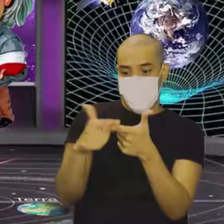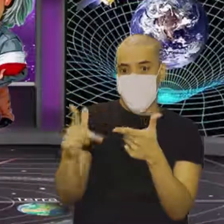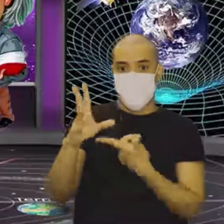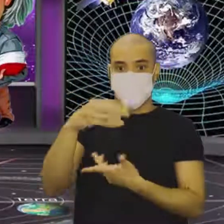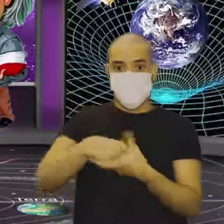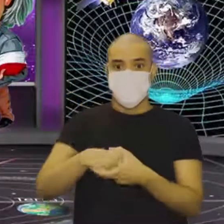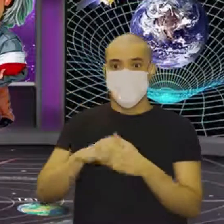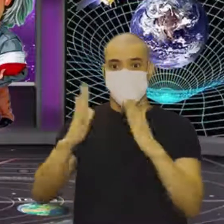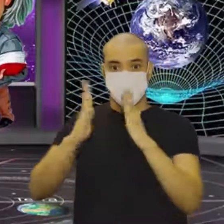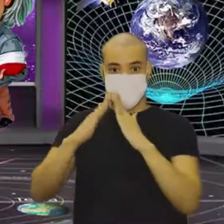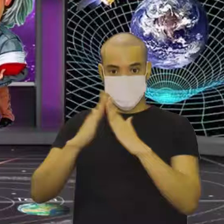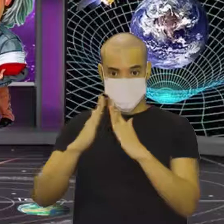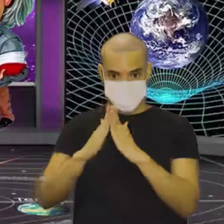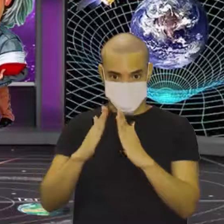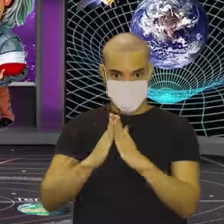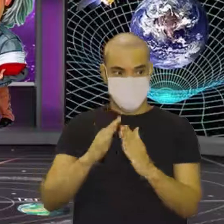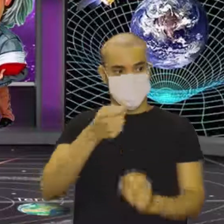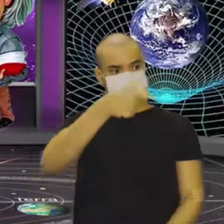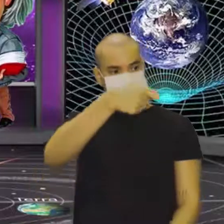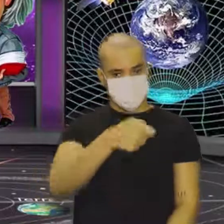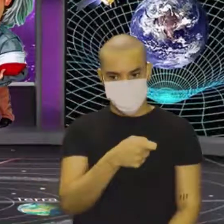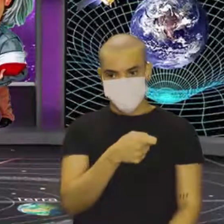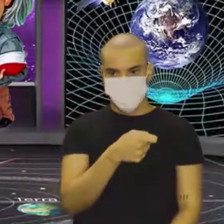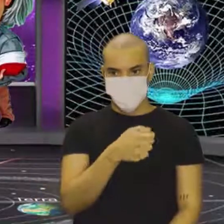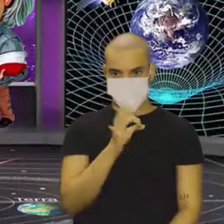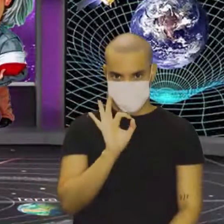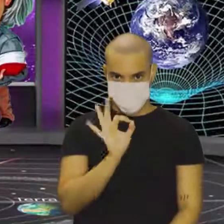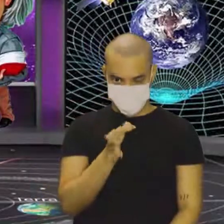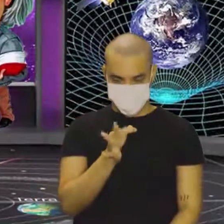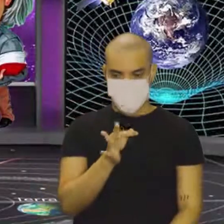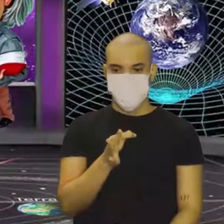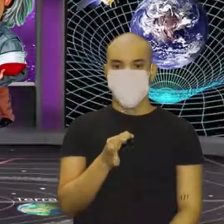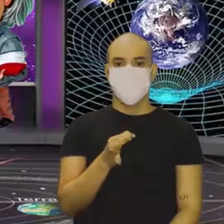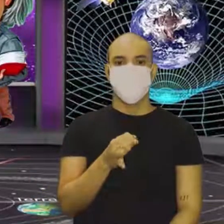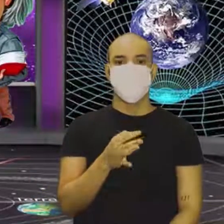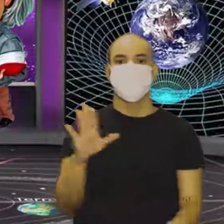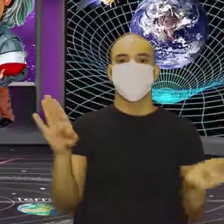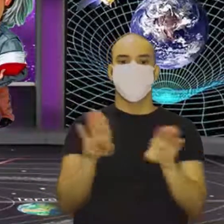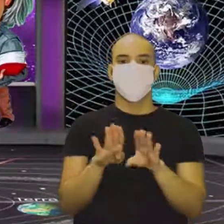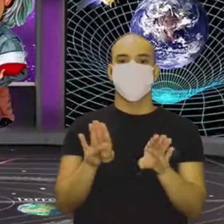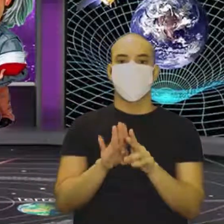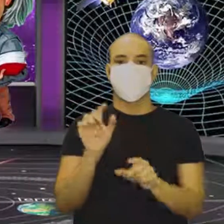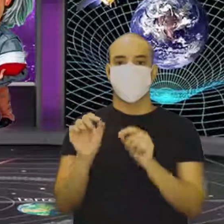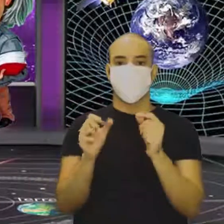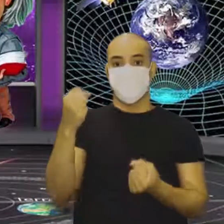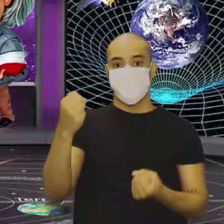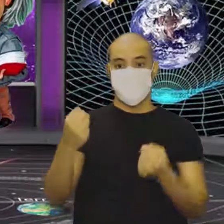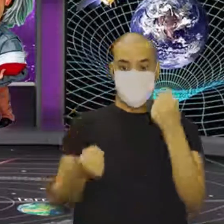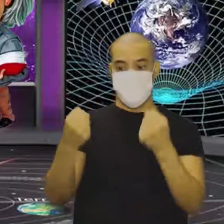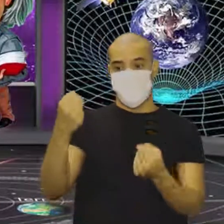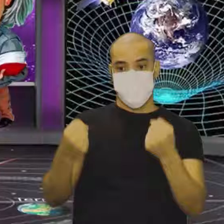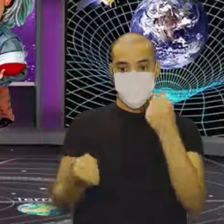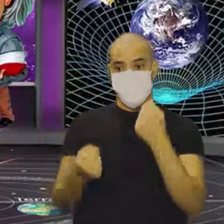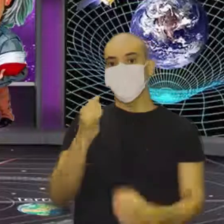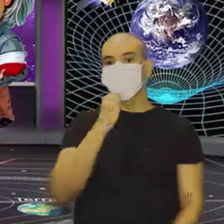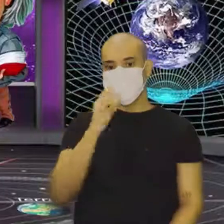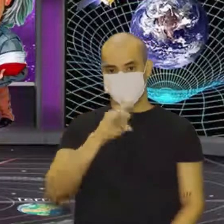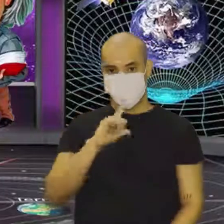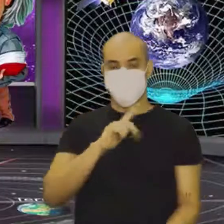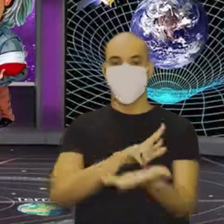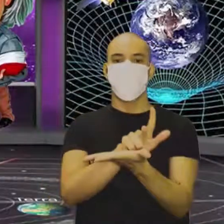na instalação de casa, que ele desligue, ok? Os carros, por exemplo, os automóveis, tem